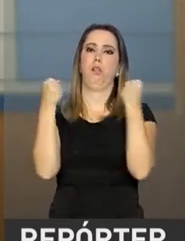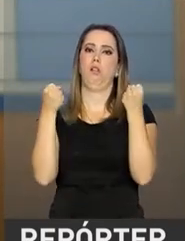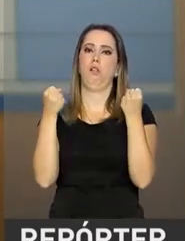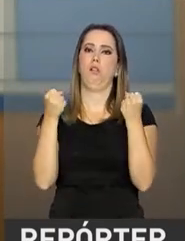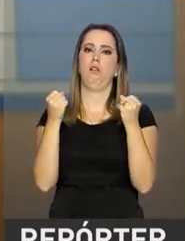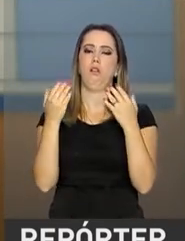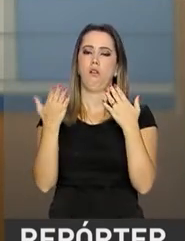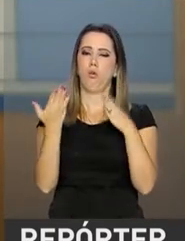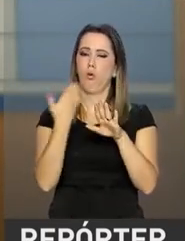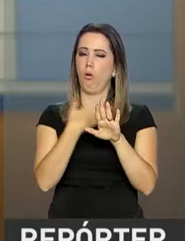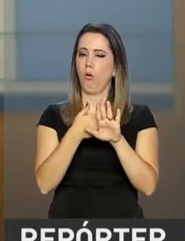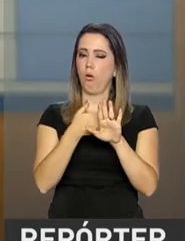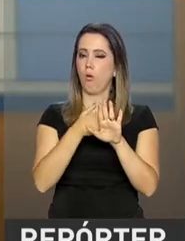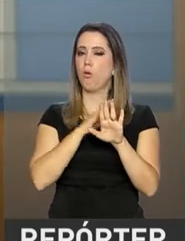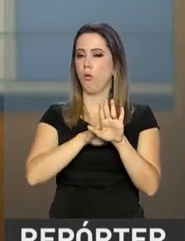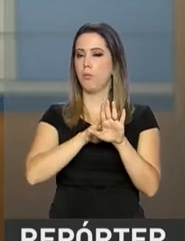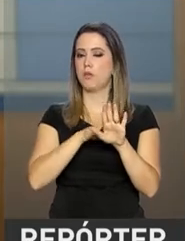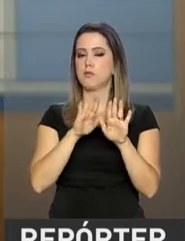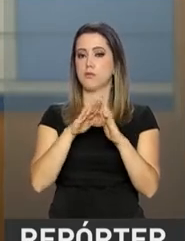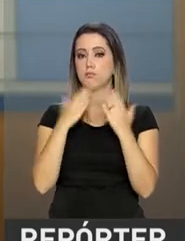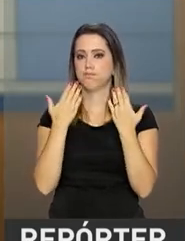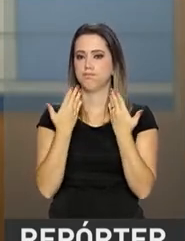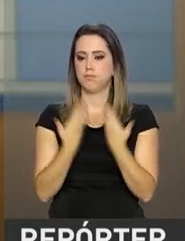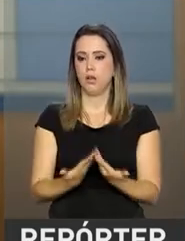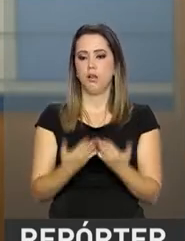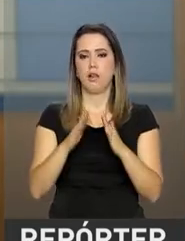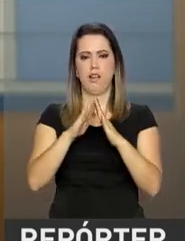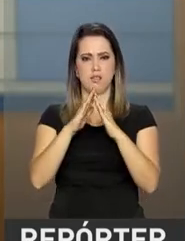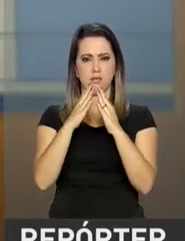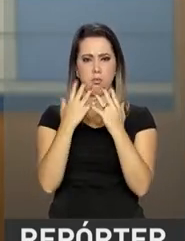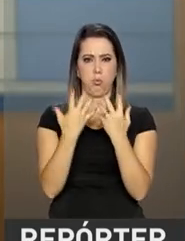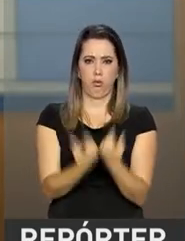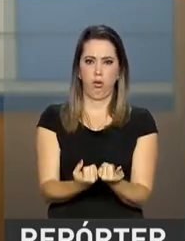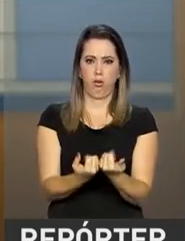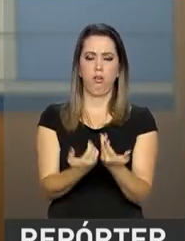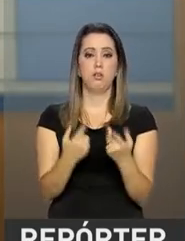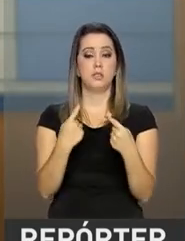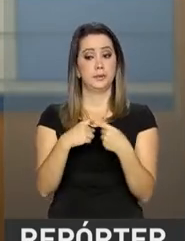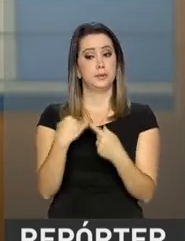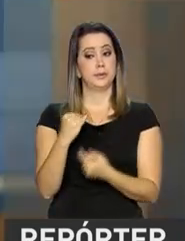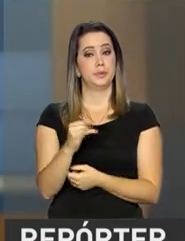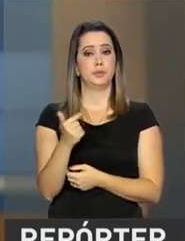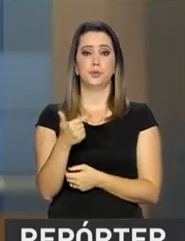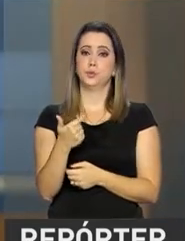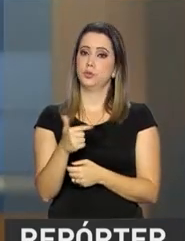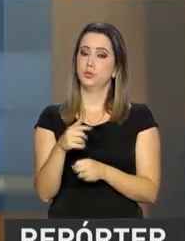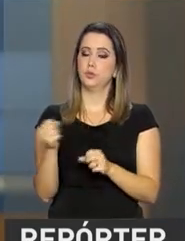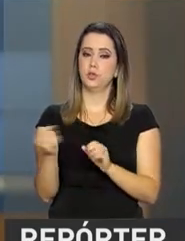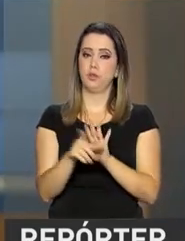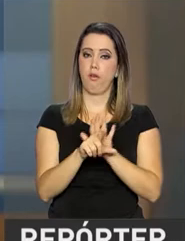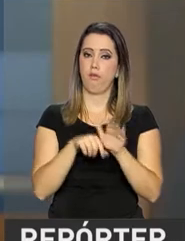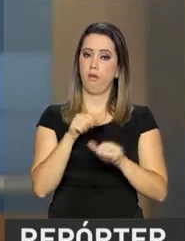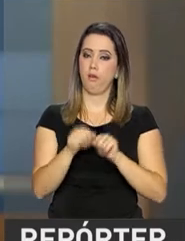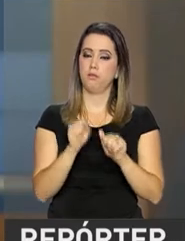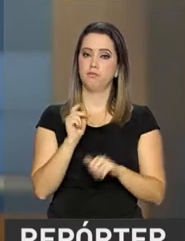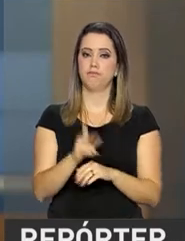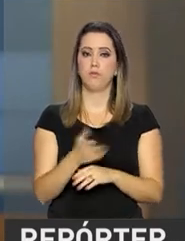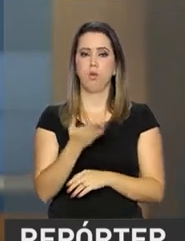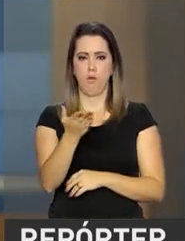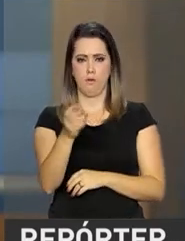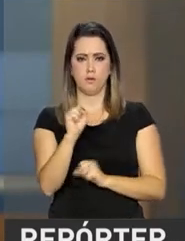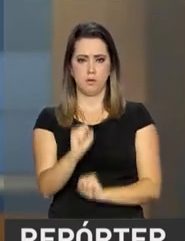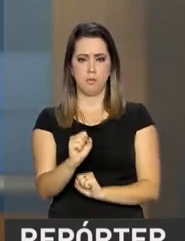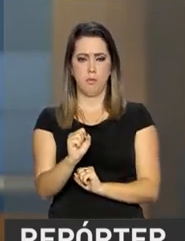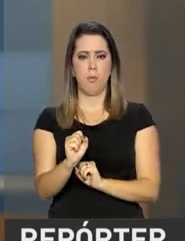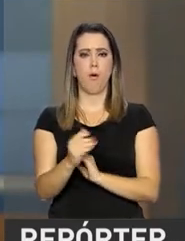casa vai cair na questão da Previdência Social, se nós não fizermos a reforma. E como é que vocês podem ajudar? Isso é